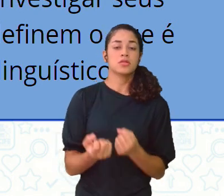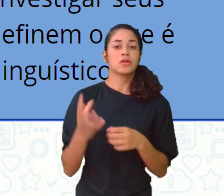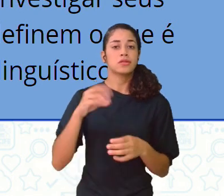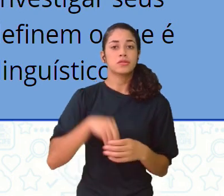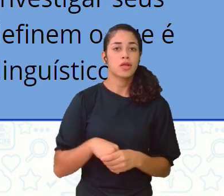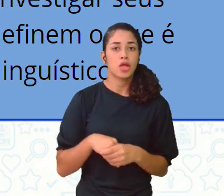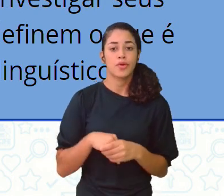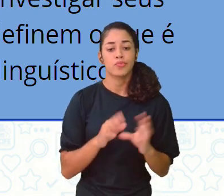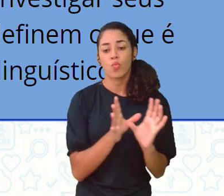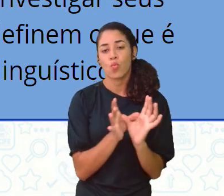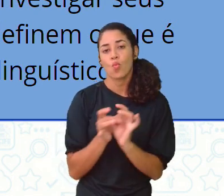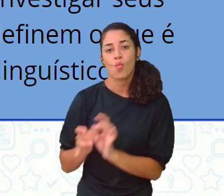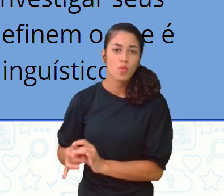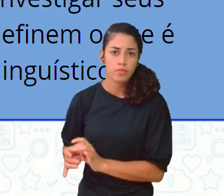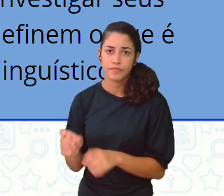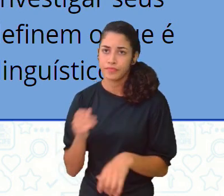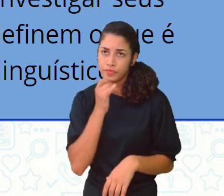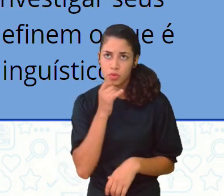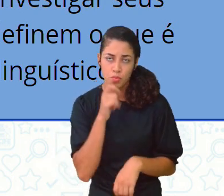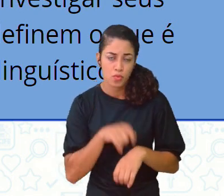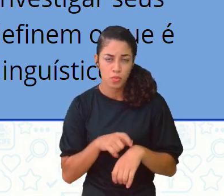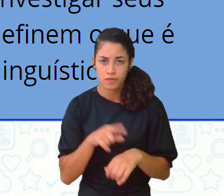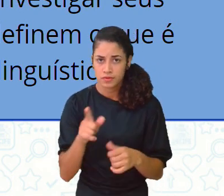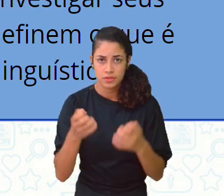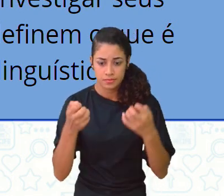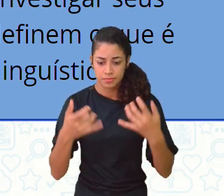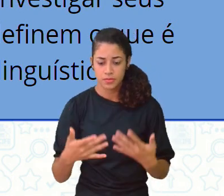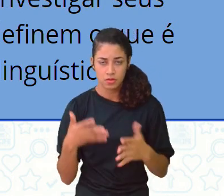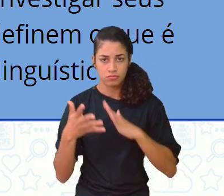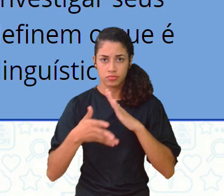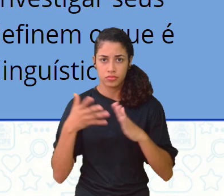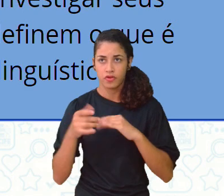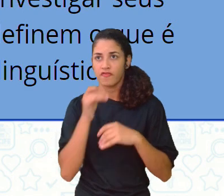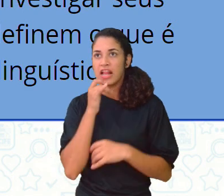um determinado contexto. Quando você fala, não é? Quando eu digo assim,